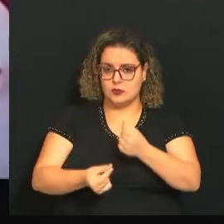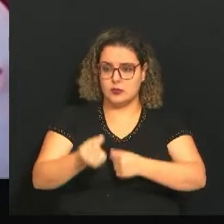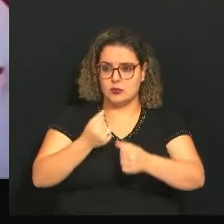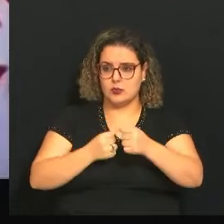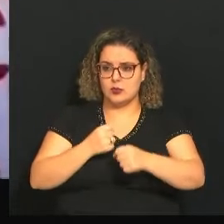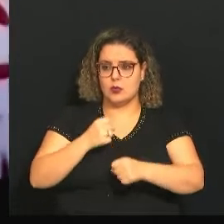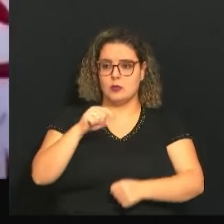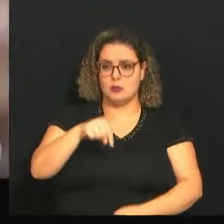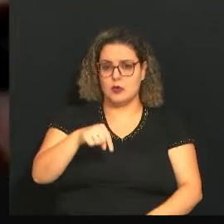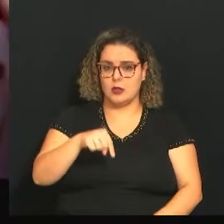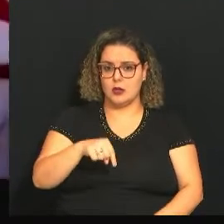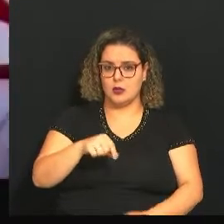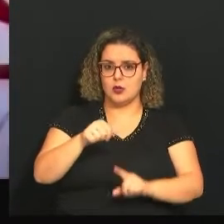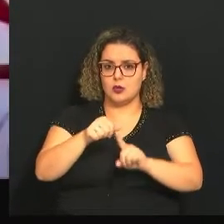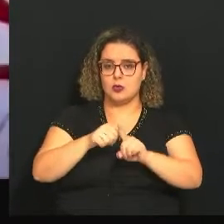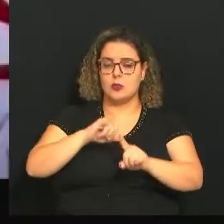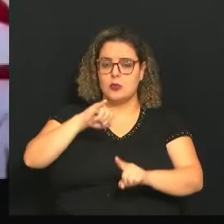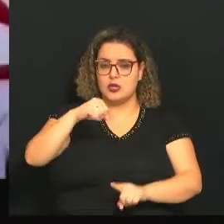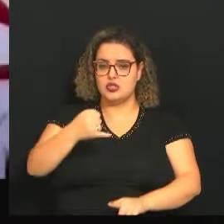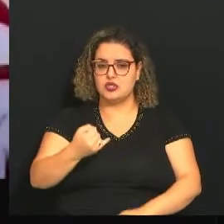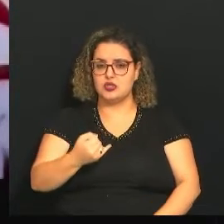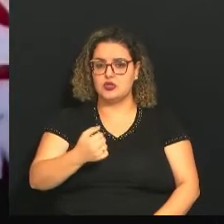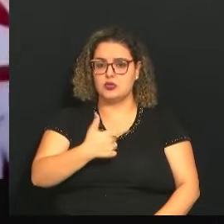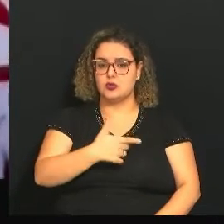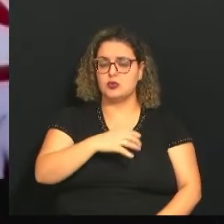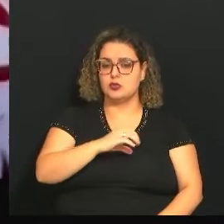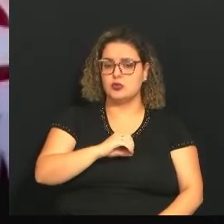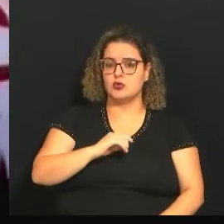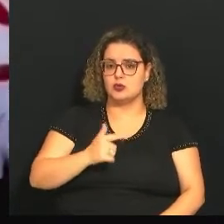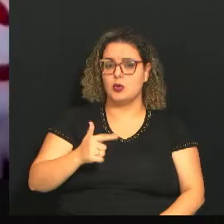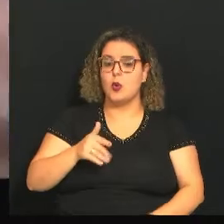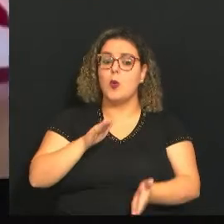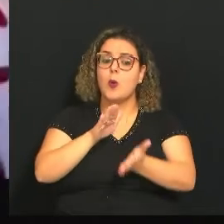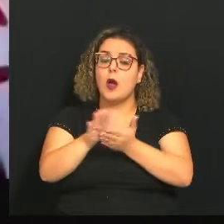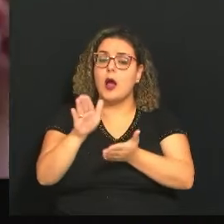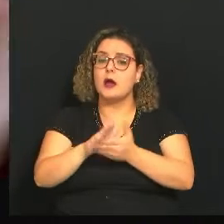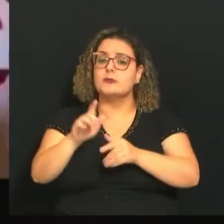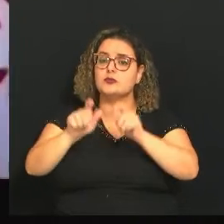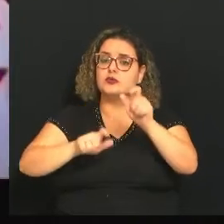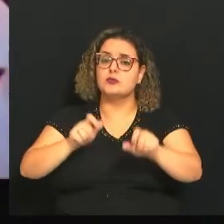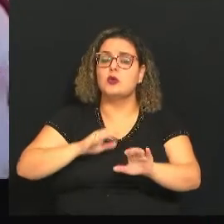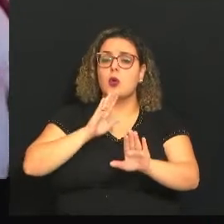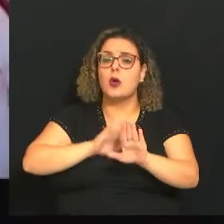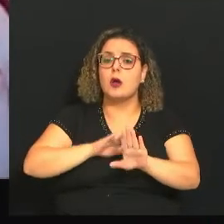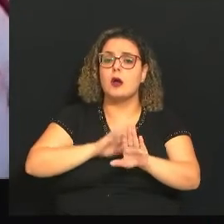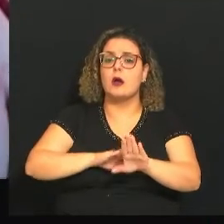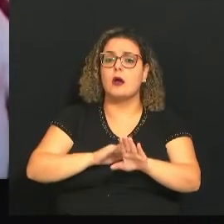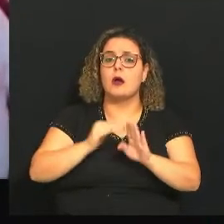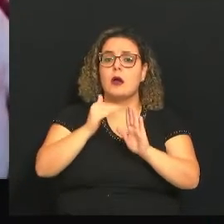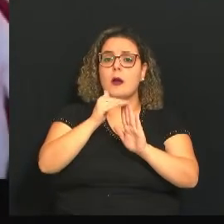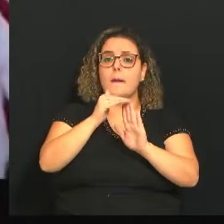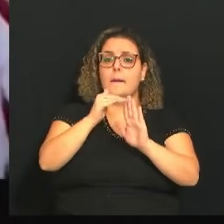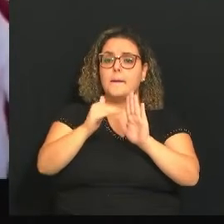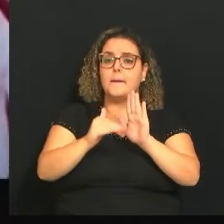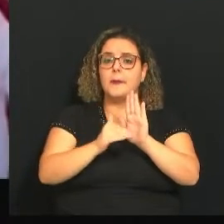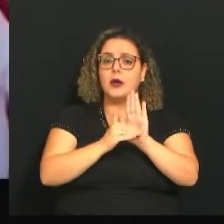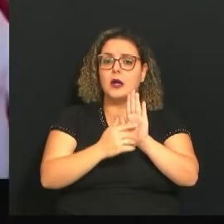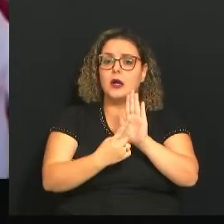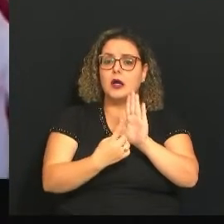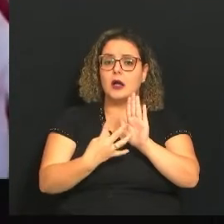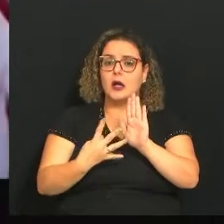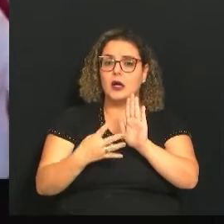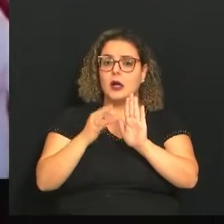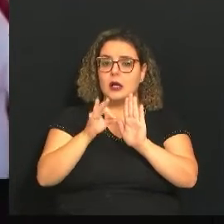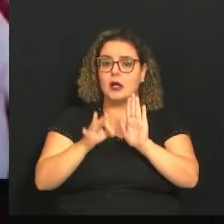2022. O gasto com pessoas ativas caiu 14 pontos percentuais, queda